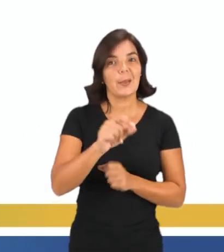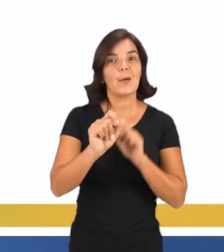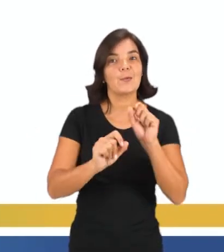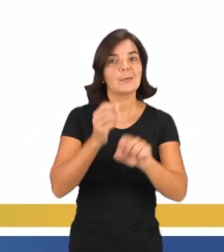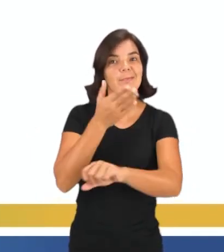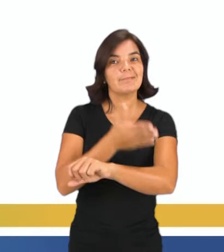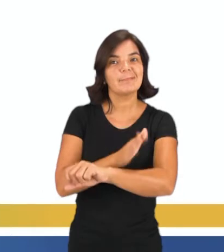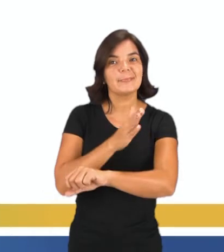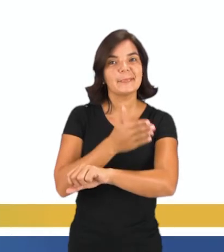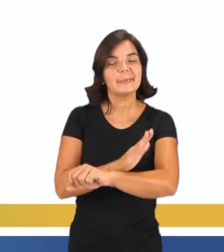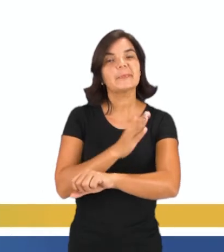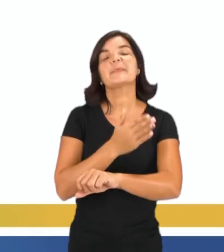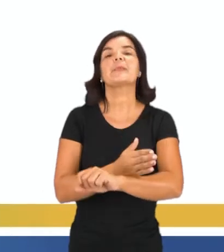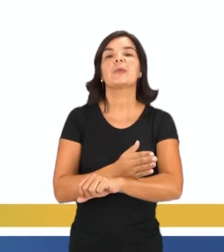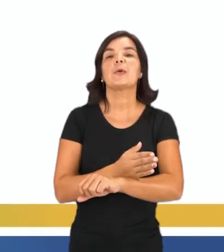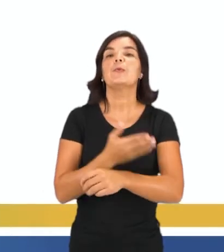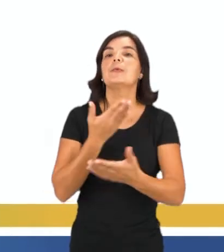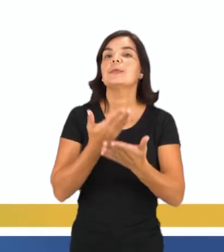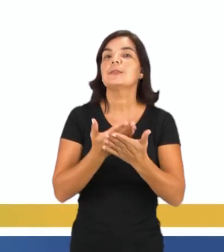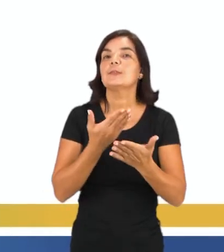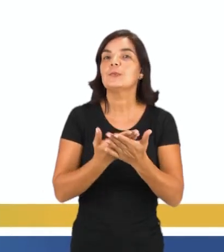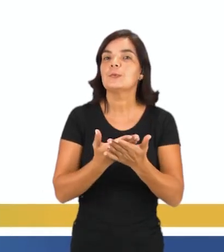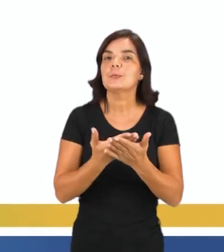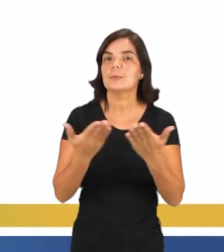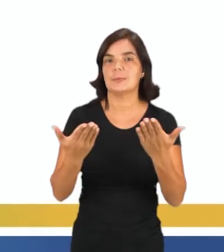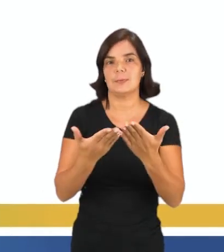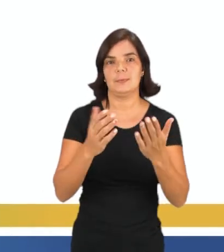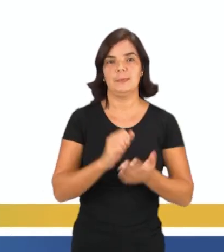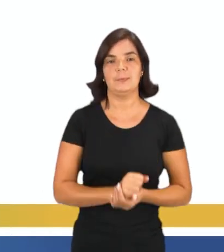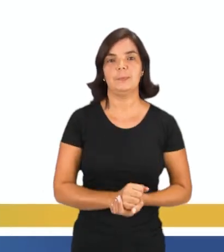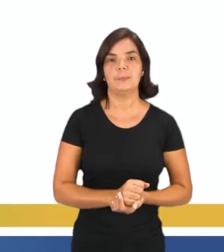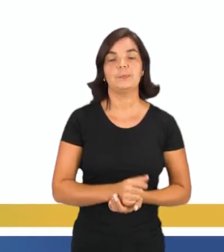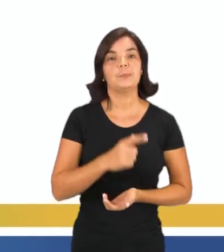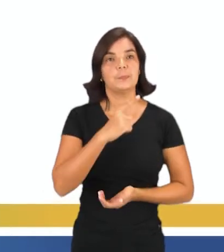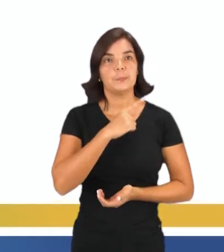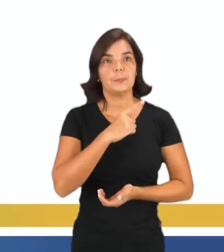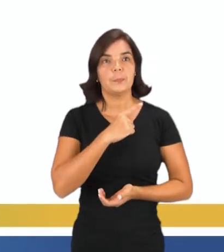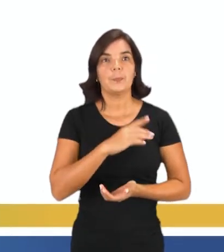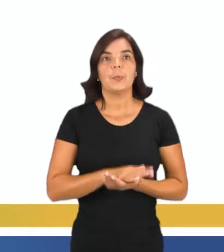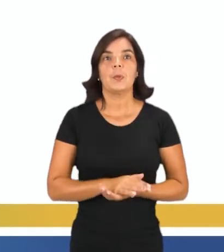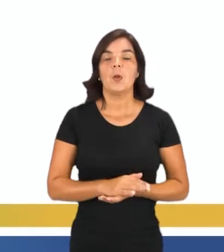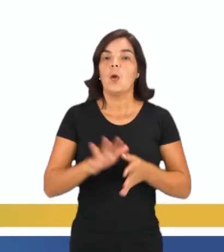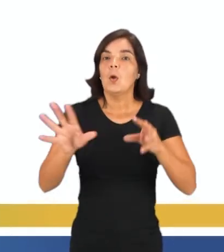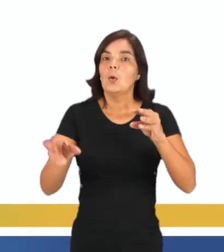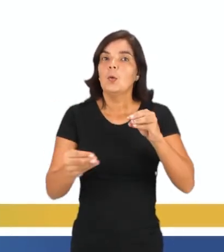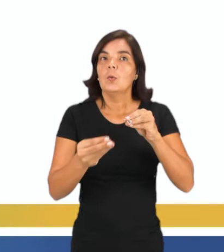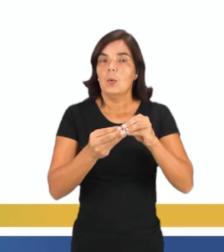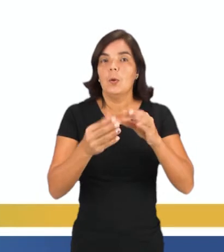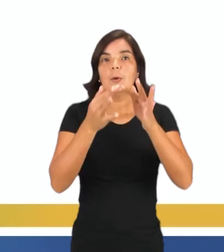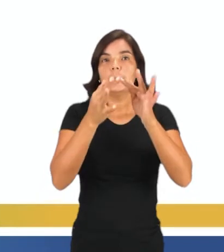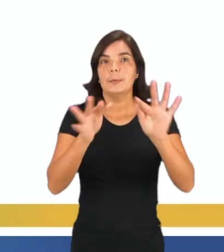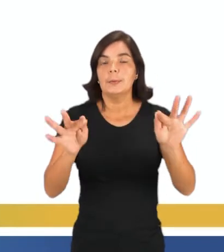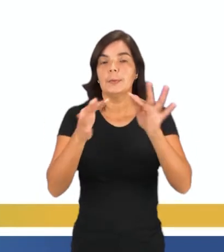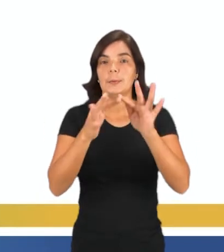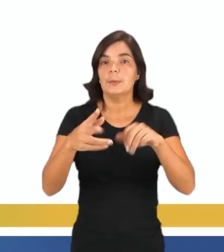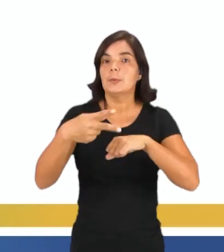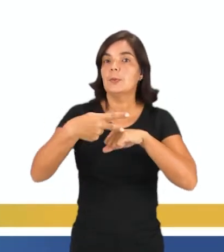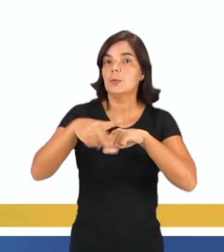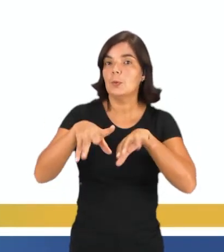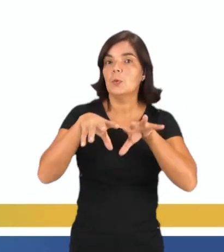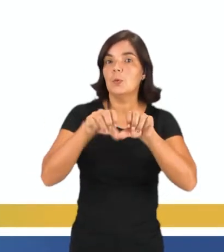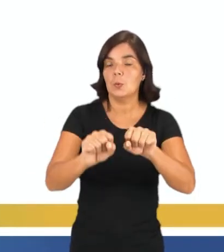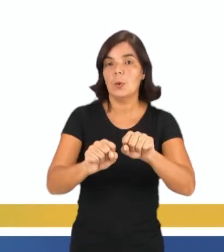a praticar o que foi mencionado até então. Então, nós temos aí, complete as orações com um pronome